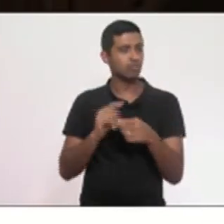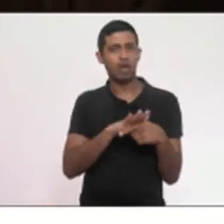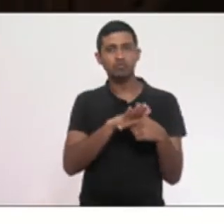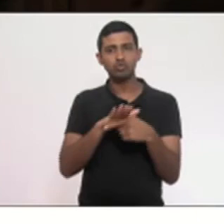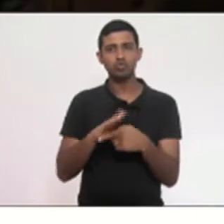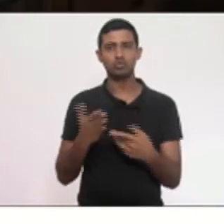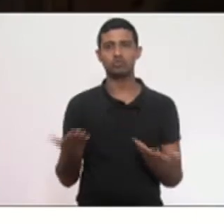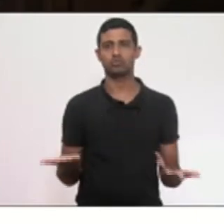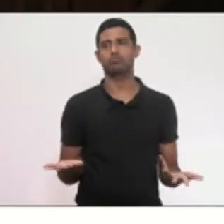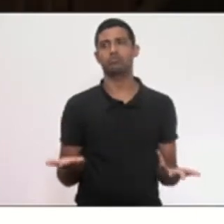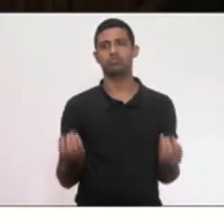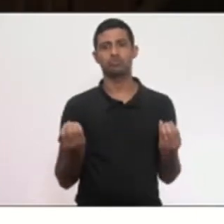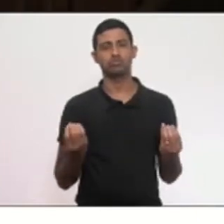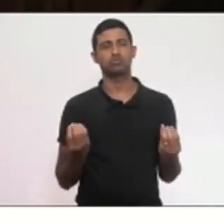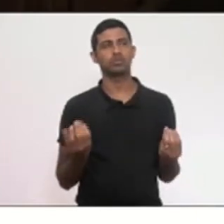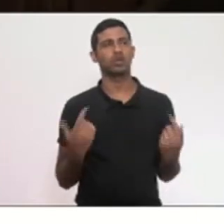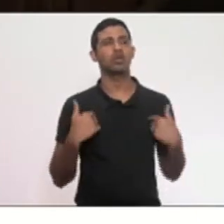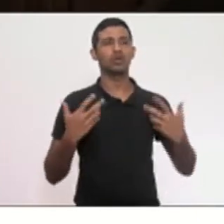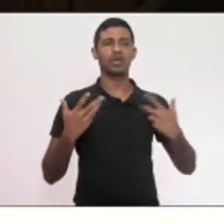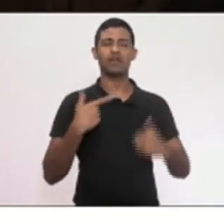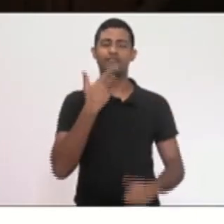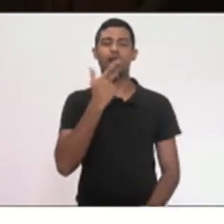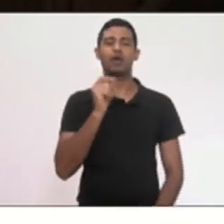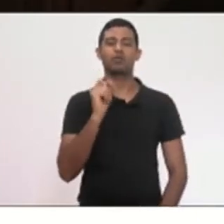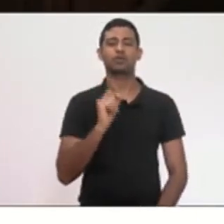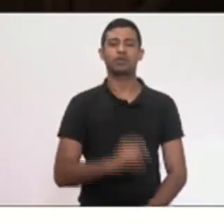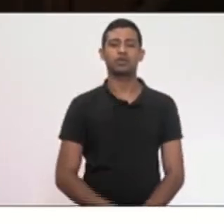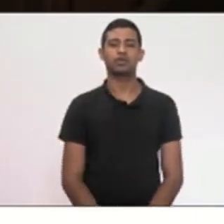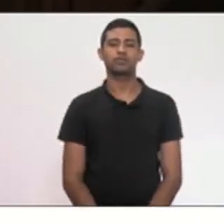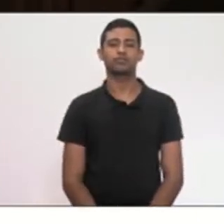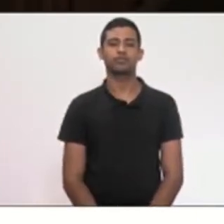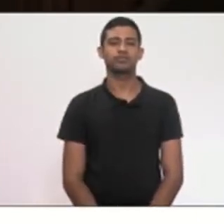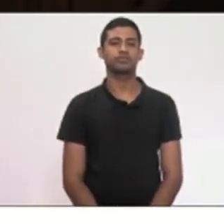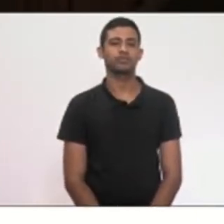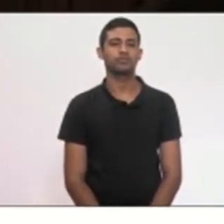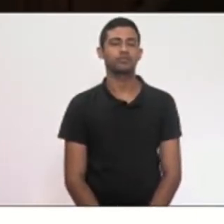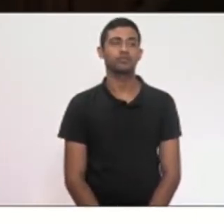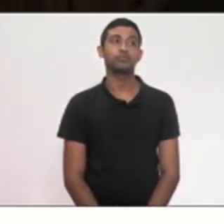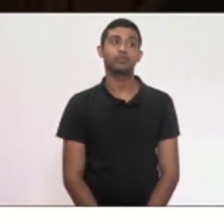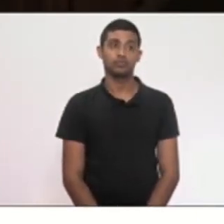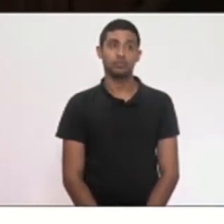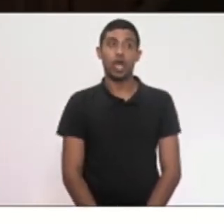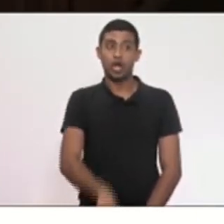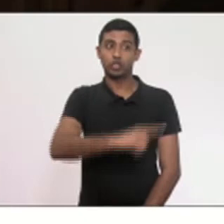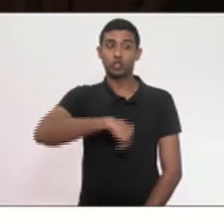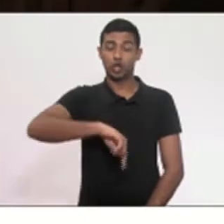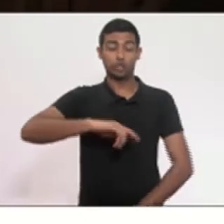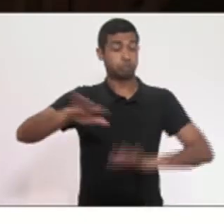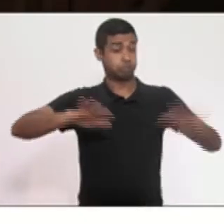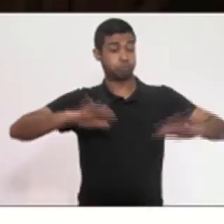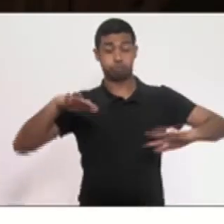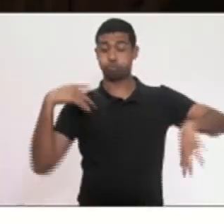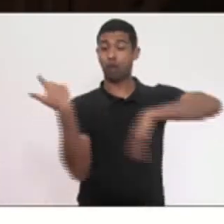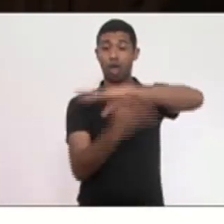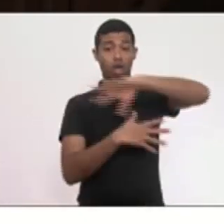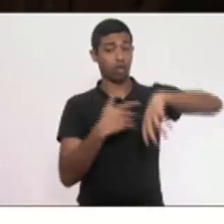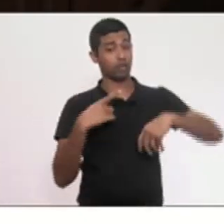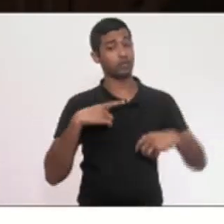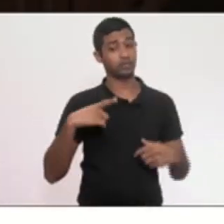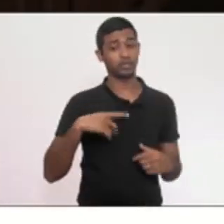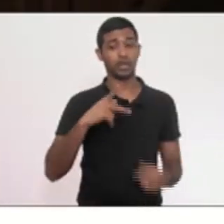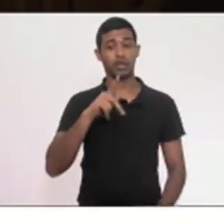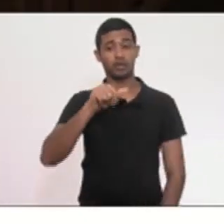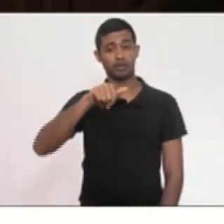básica. Portanto, eu quero aqui dizer o seguinte: nós estamos diante de um colapso, da perspectiva de um colapso. Temos um Plano Nacional